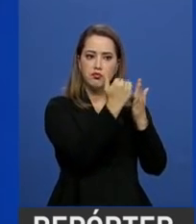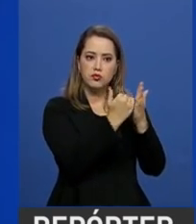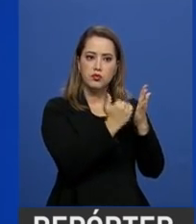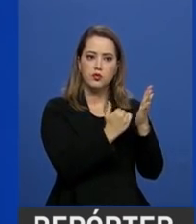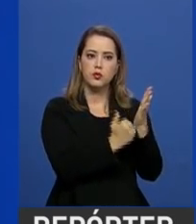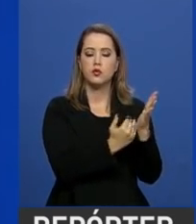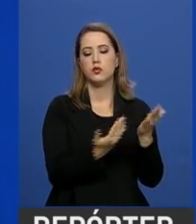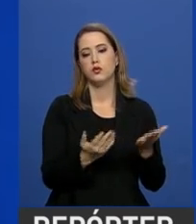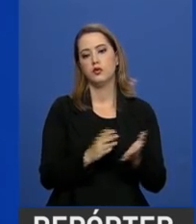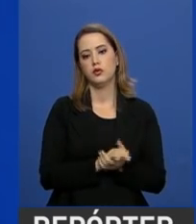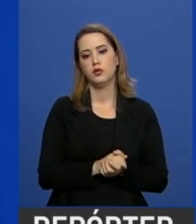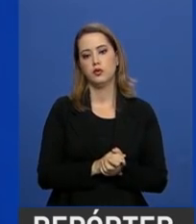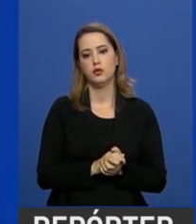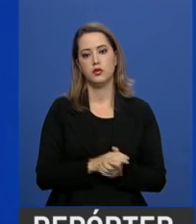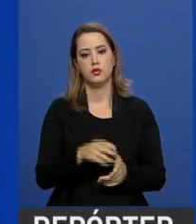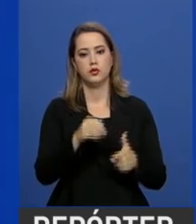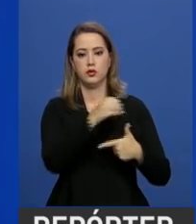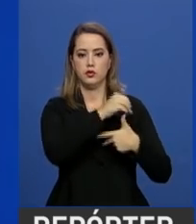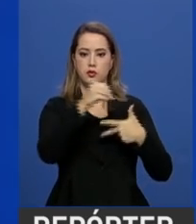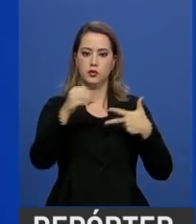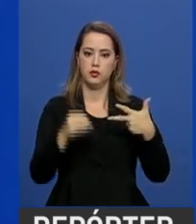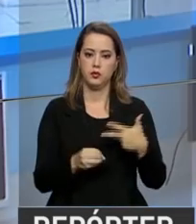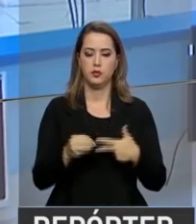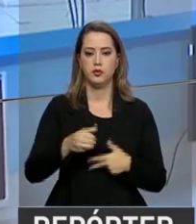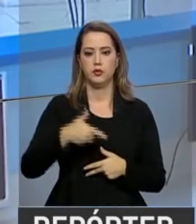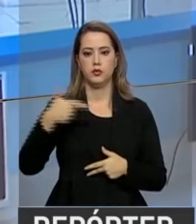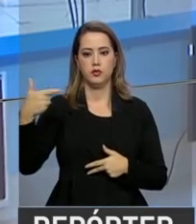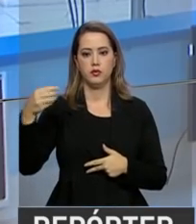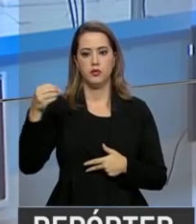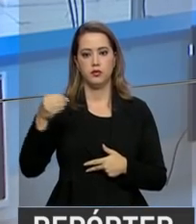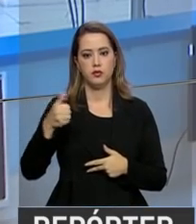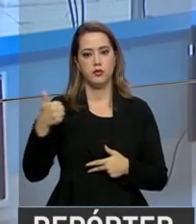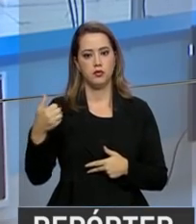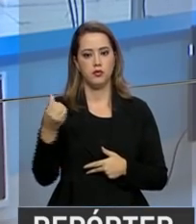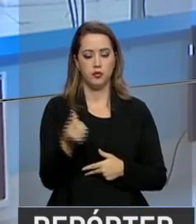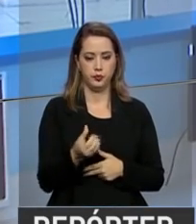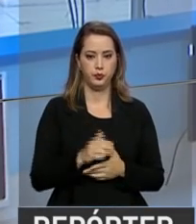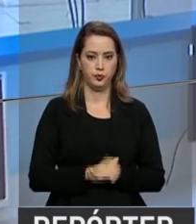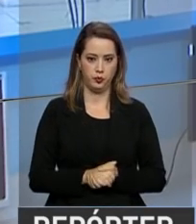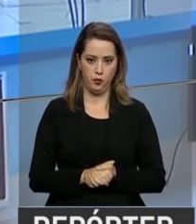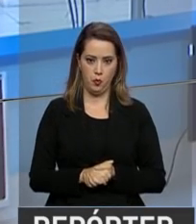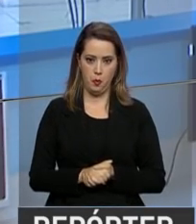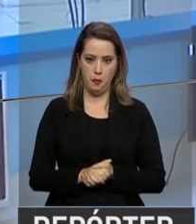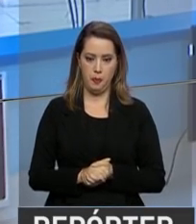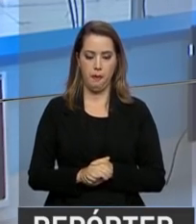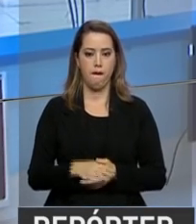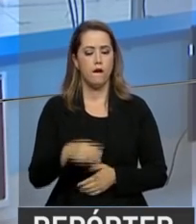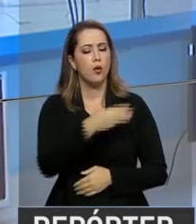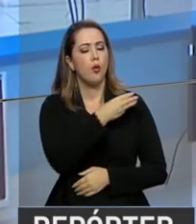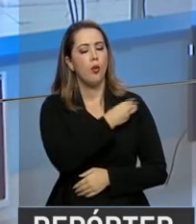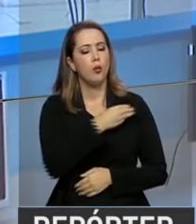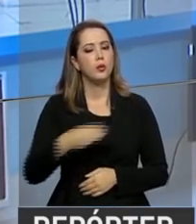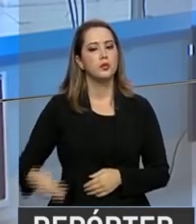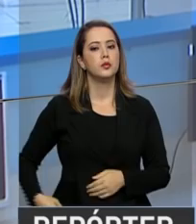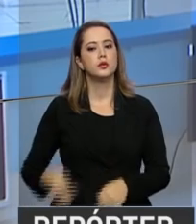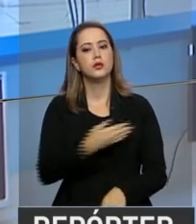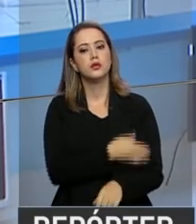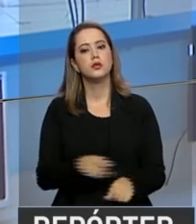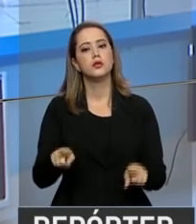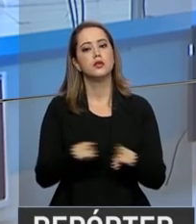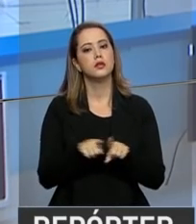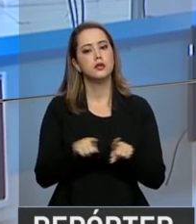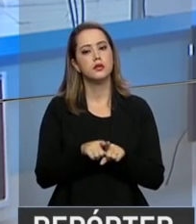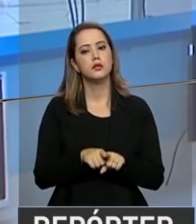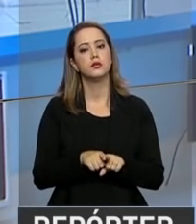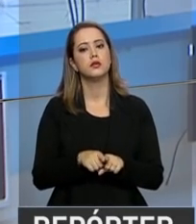execução do Enem 2016. O ministro da Educação também reafirmou a manutenção do Fundo